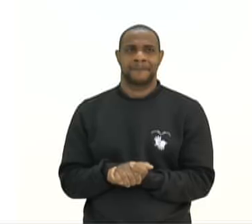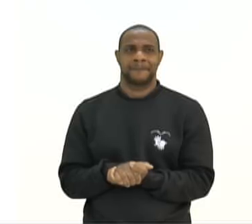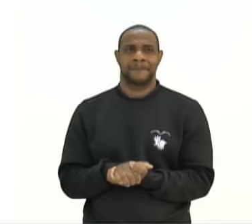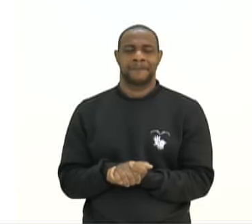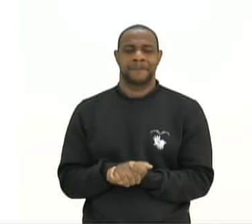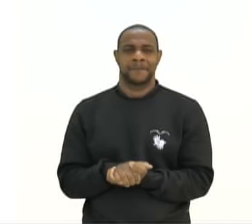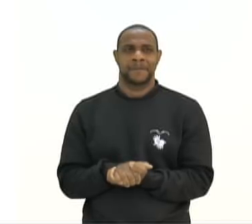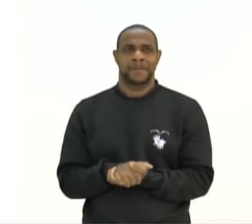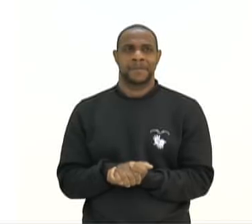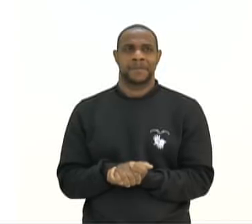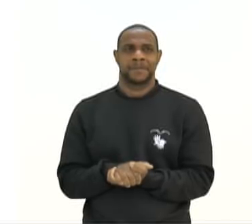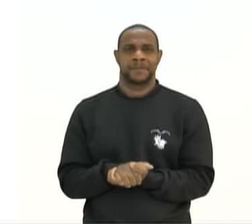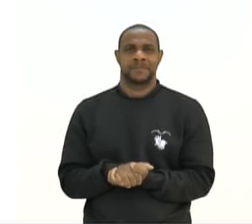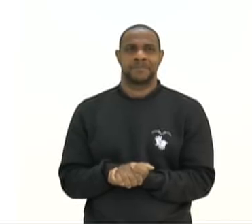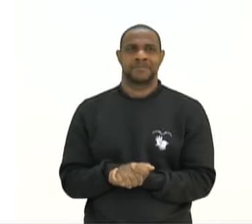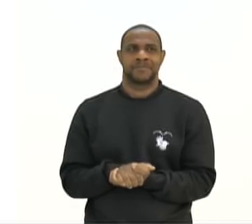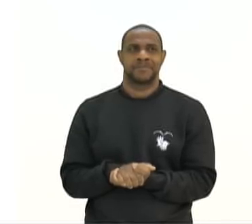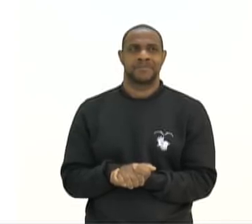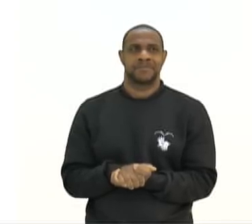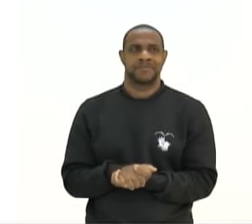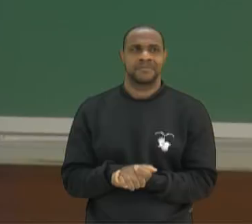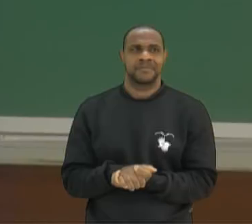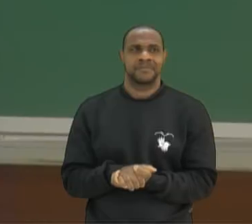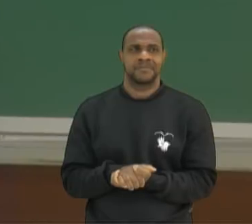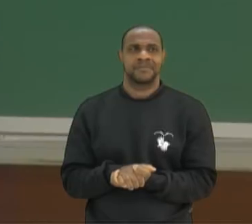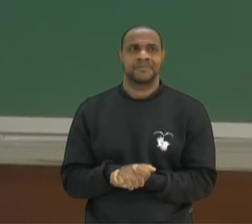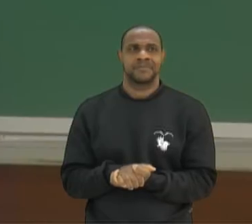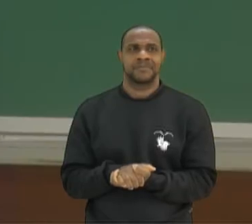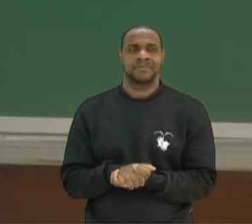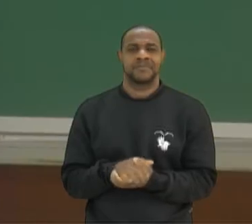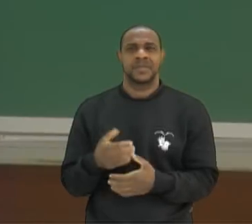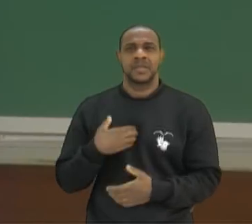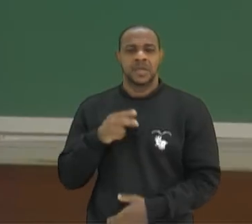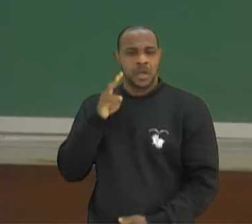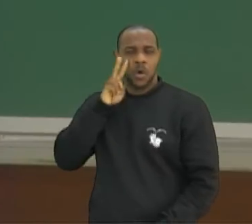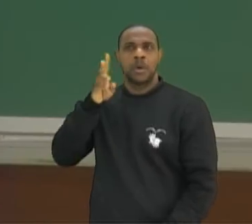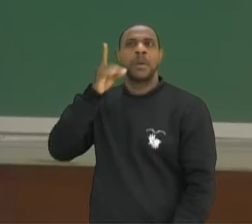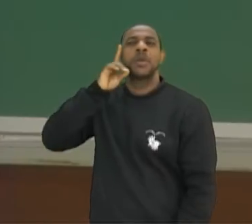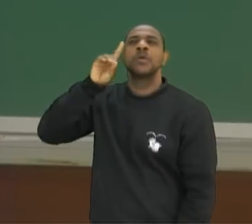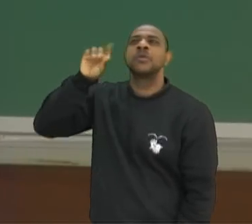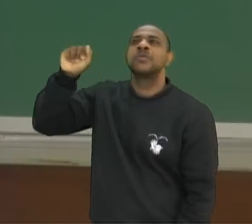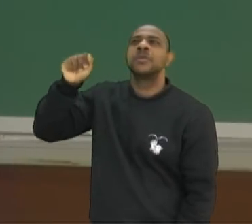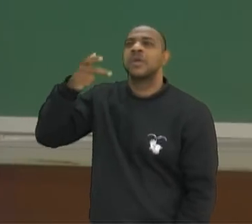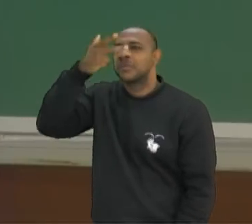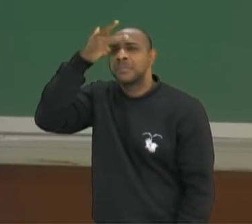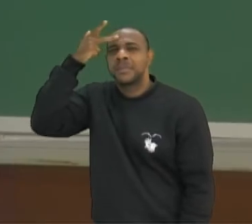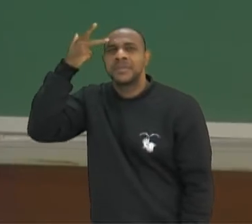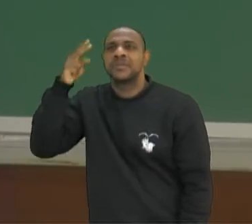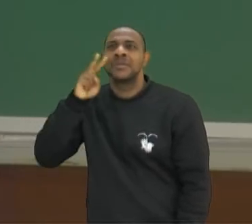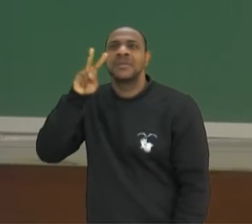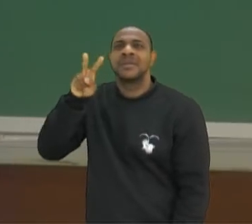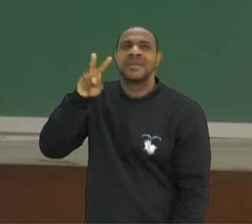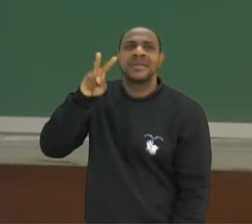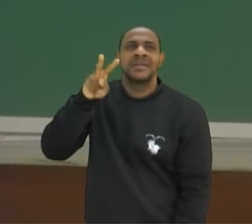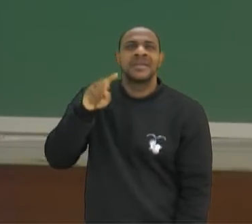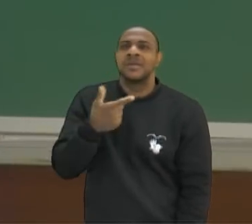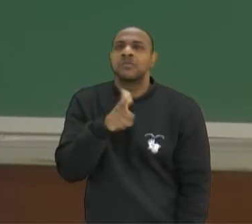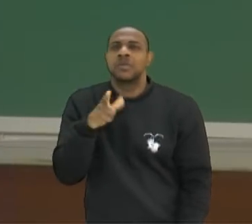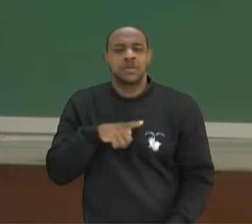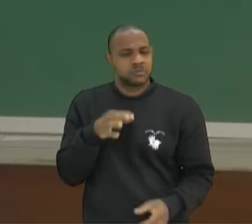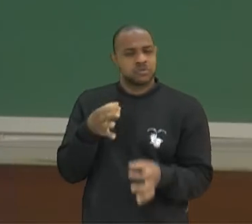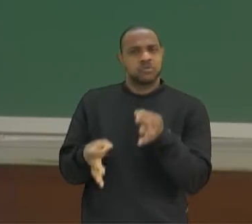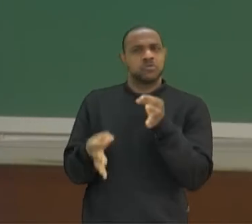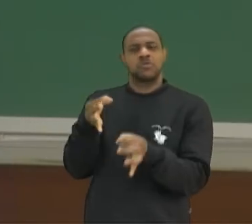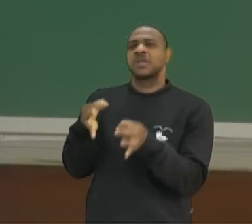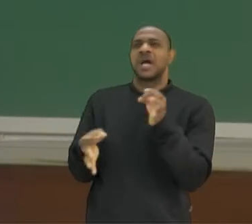their character. Ou seja, eu olho para um dia onde as pessoas não irão ser julgadas pela